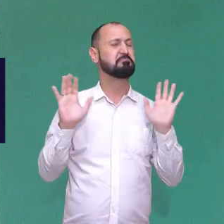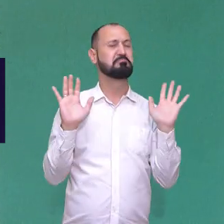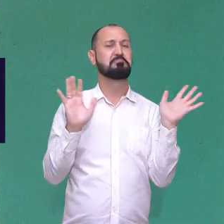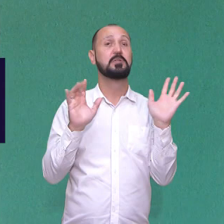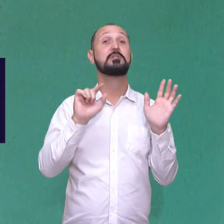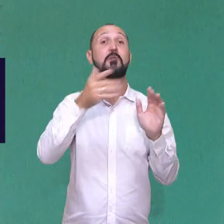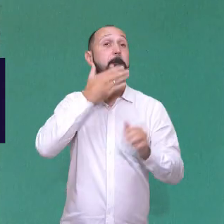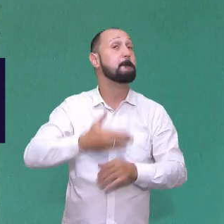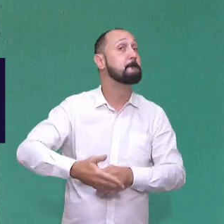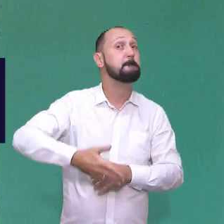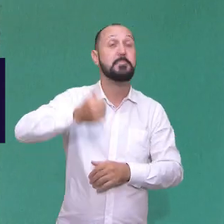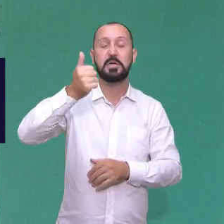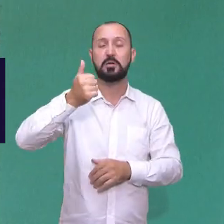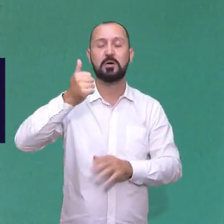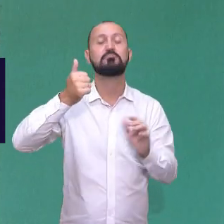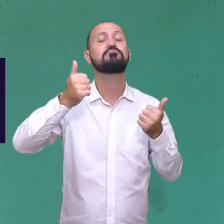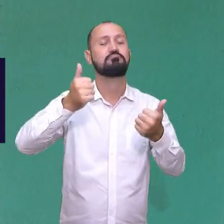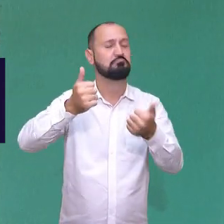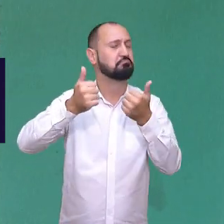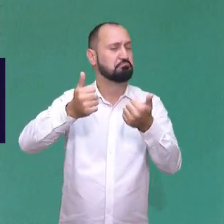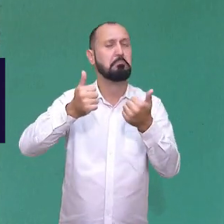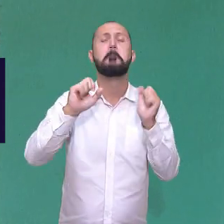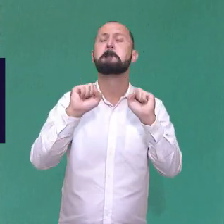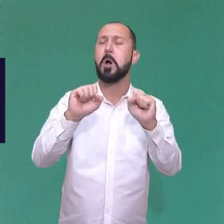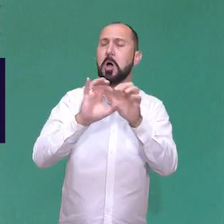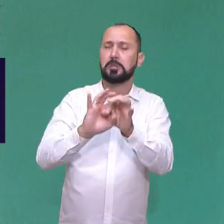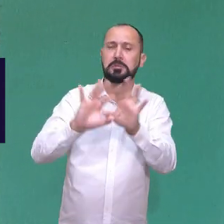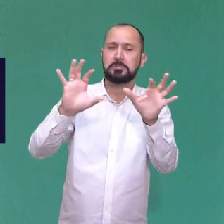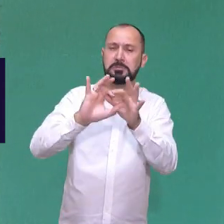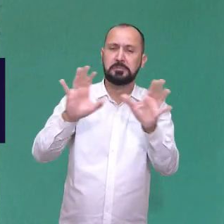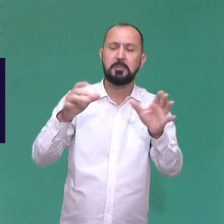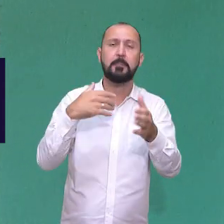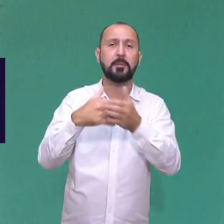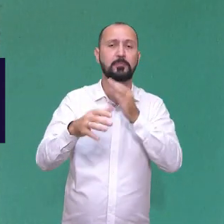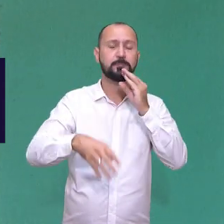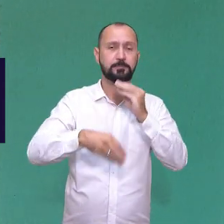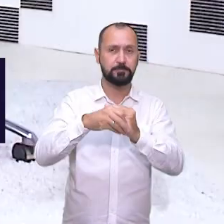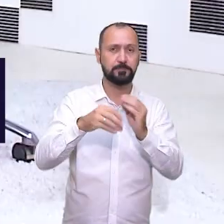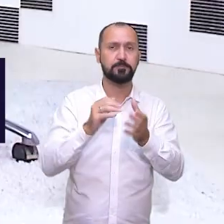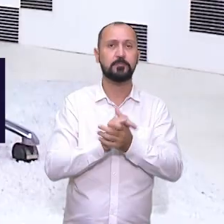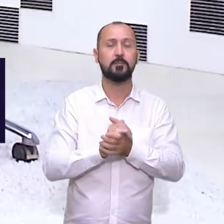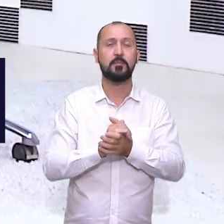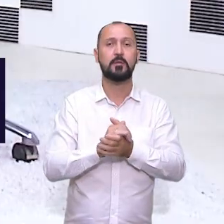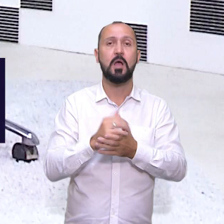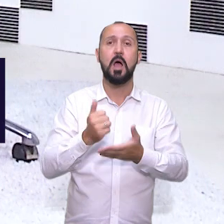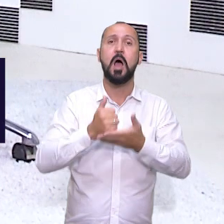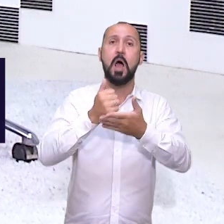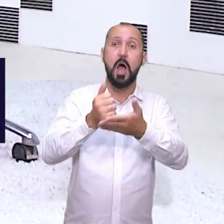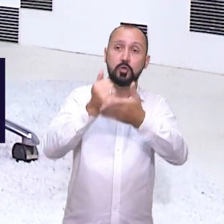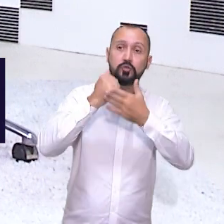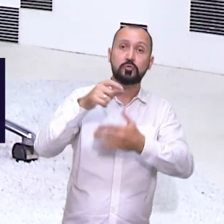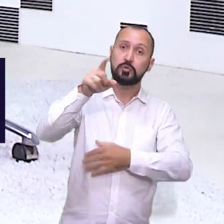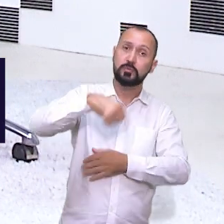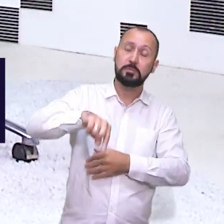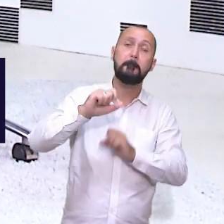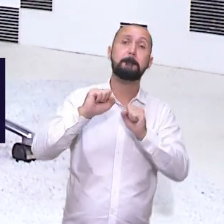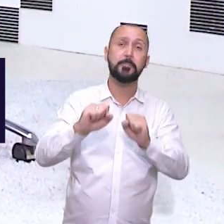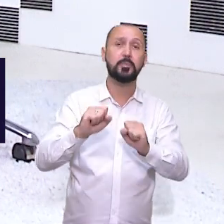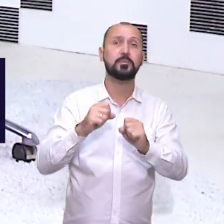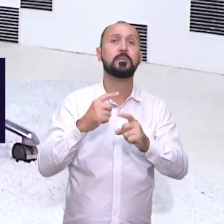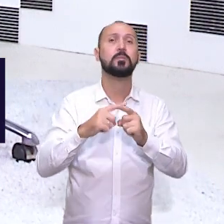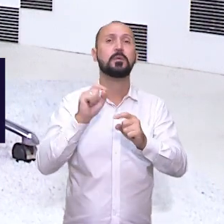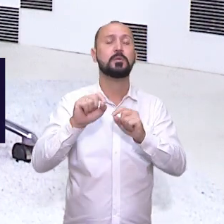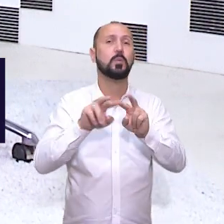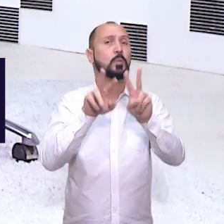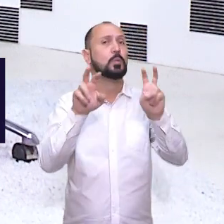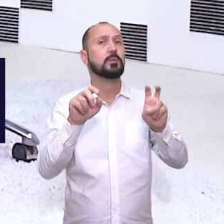alterado. Eu não tenho nenhum problema com isso. Se for para aprimorar, para melhorar, está totalmente aberto para qualquer consideração. Então a contribuição de